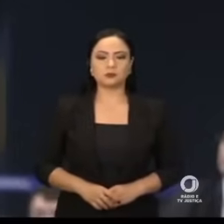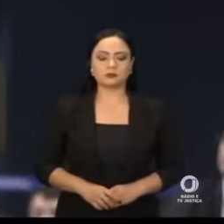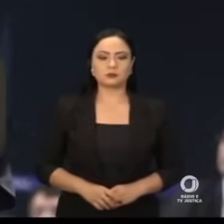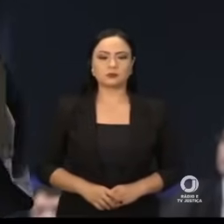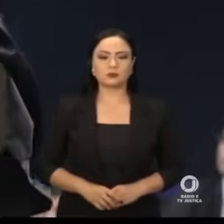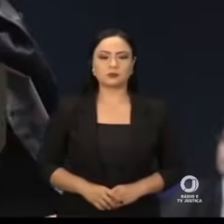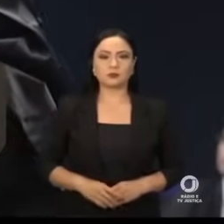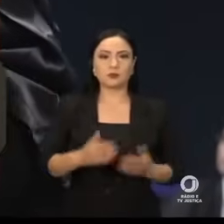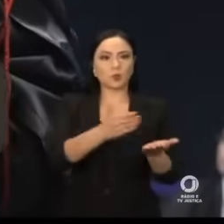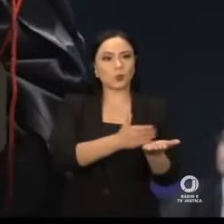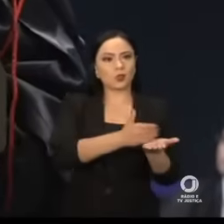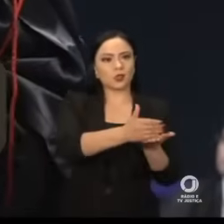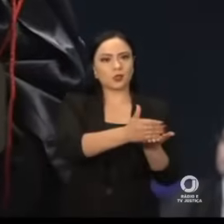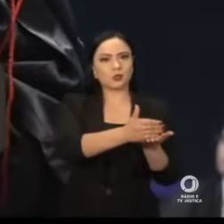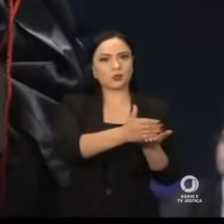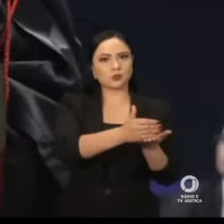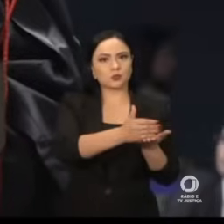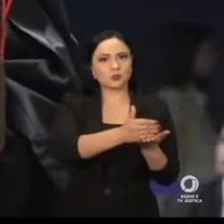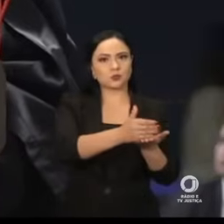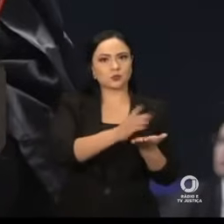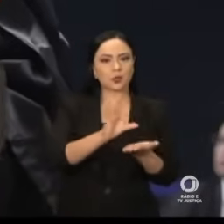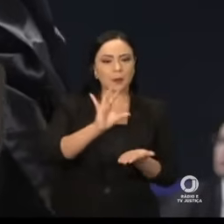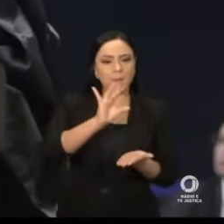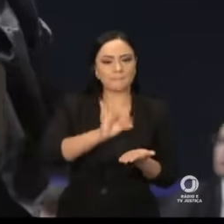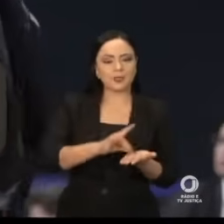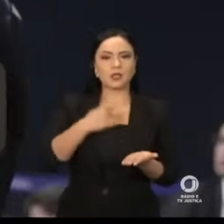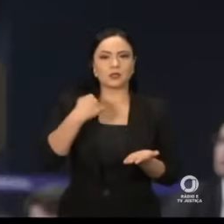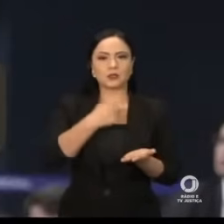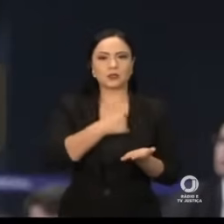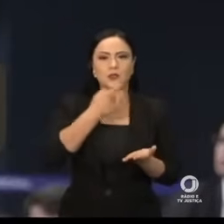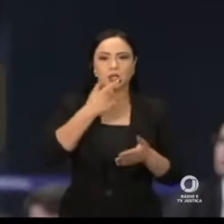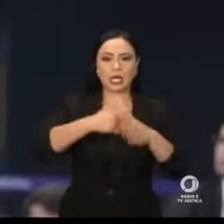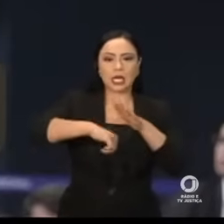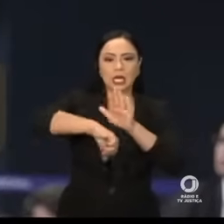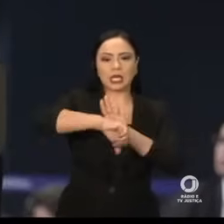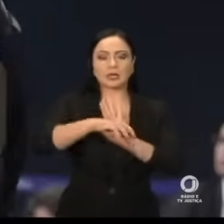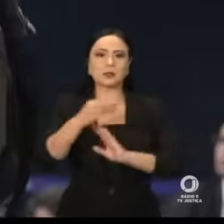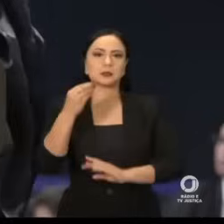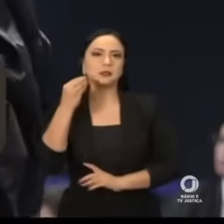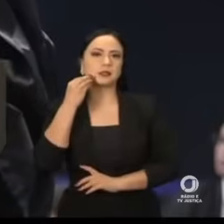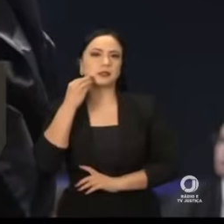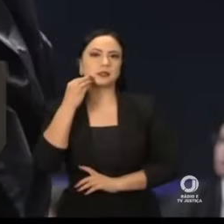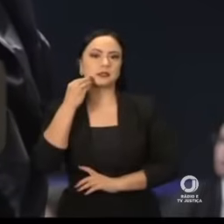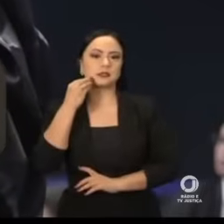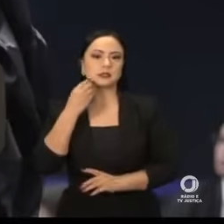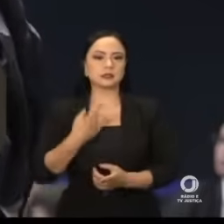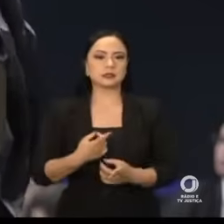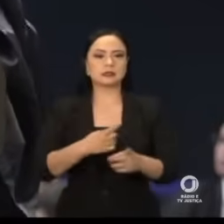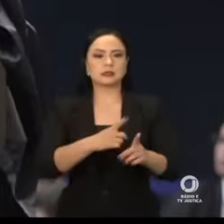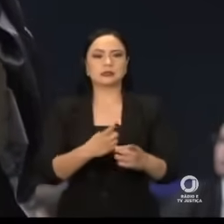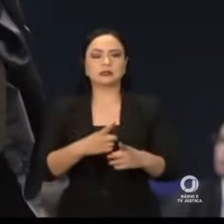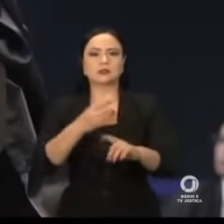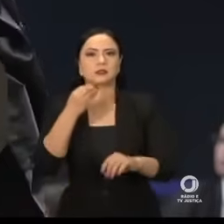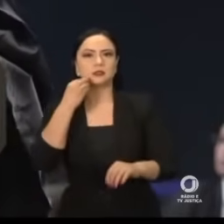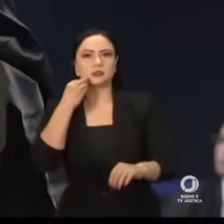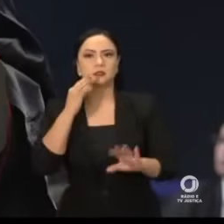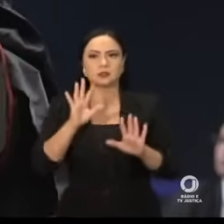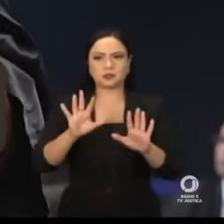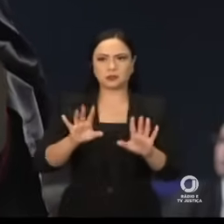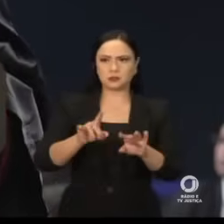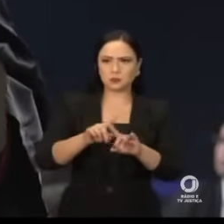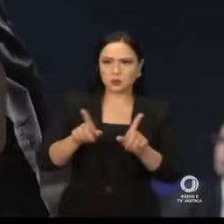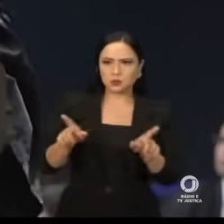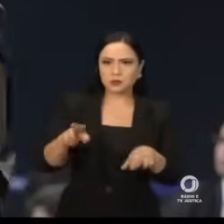O início de execução, nós estamos falando de um crime tentado, de atentado. E, portanto, na verdade, a